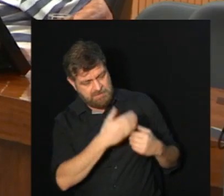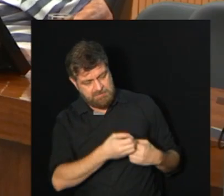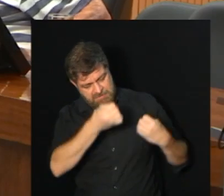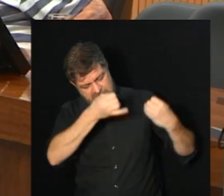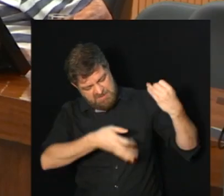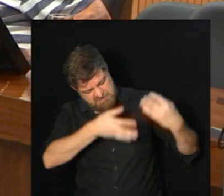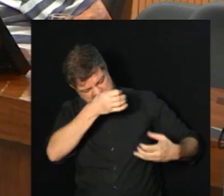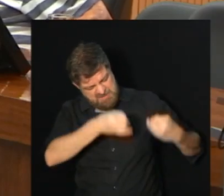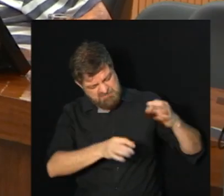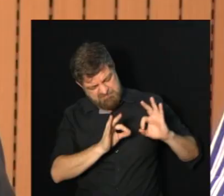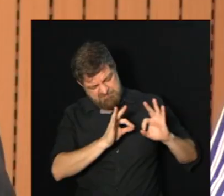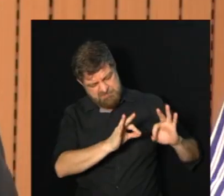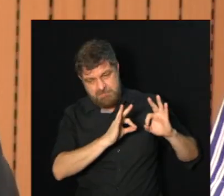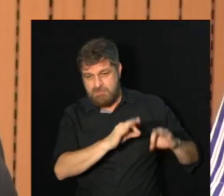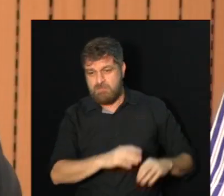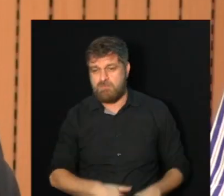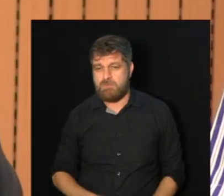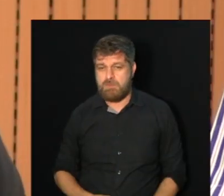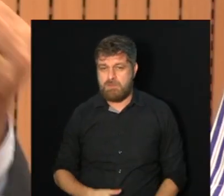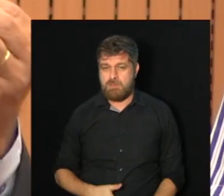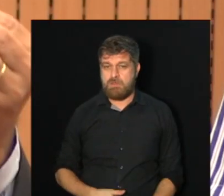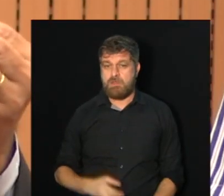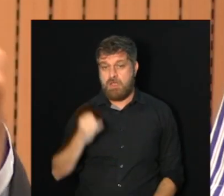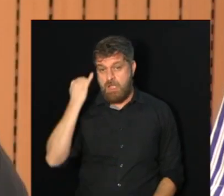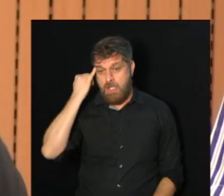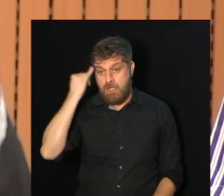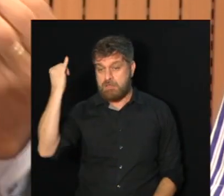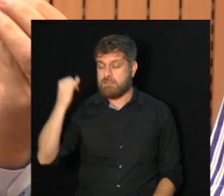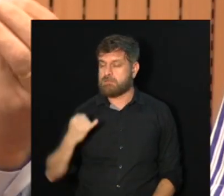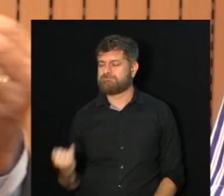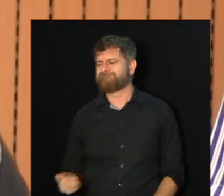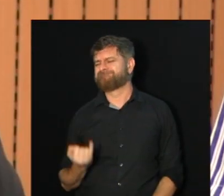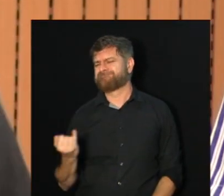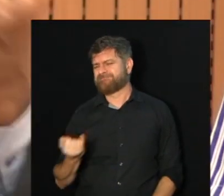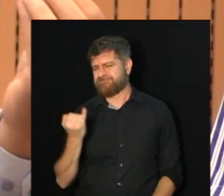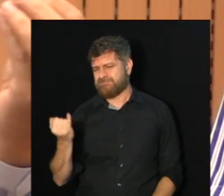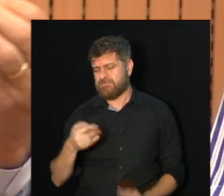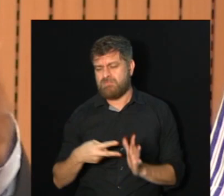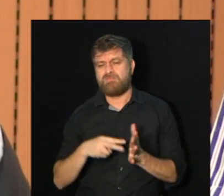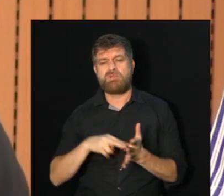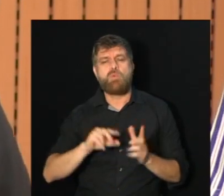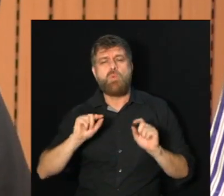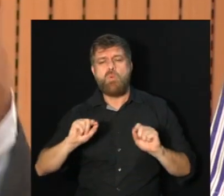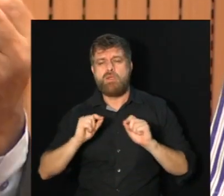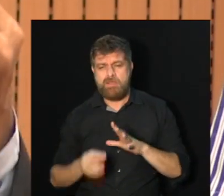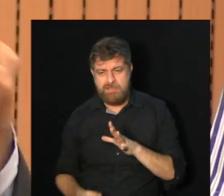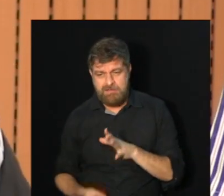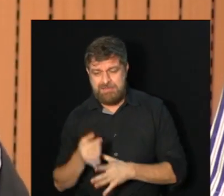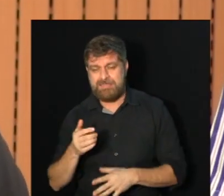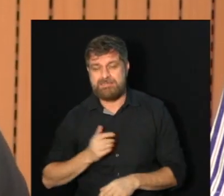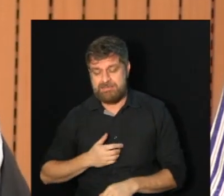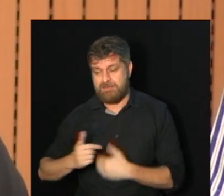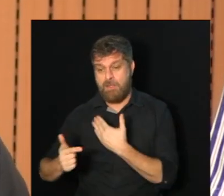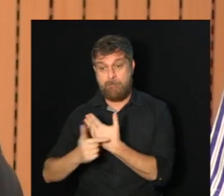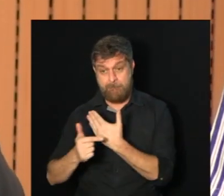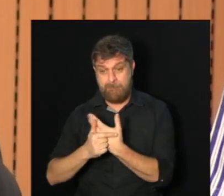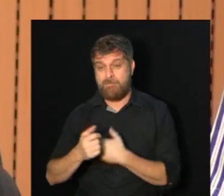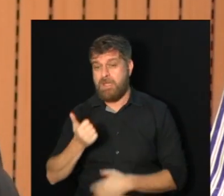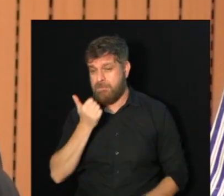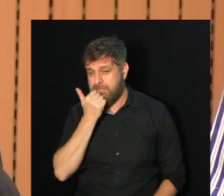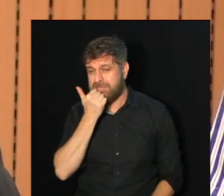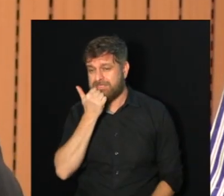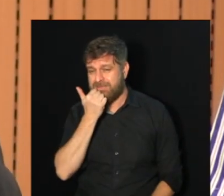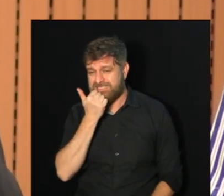apresentação. Eu acho que deu para ter uma ideia da importância, do significado, do alcance e o papel que o